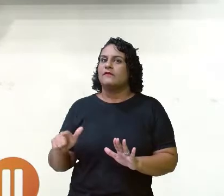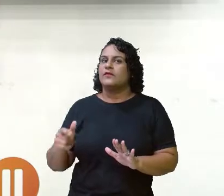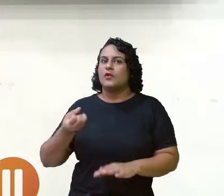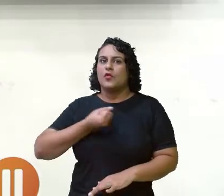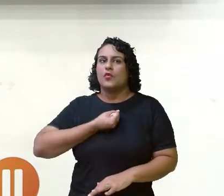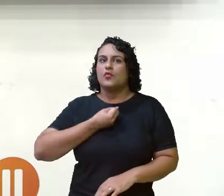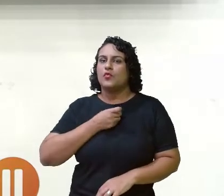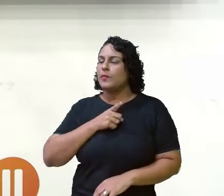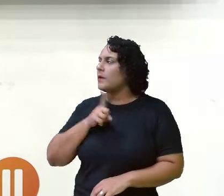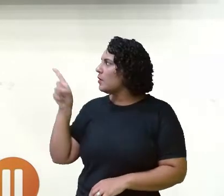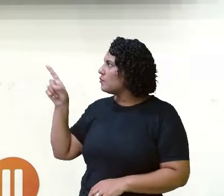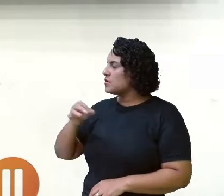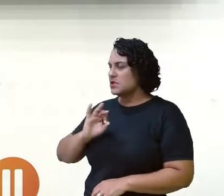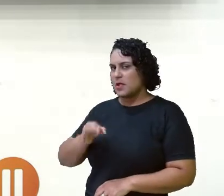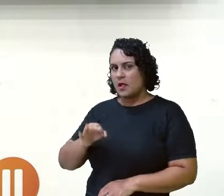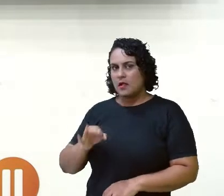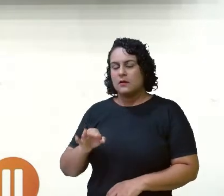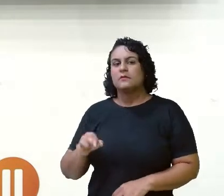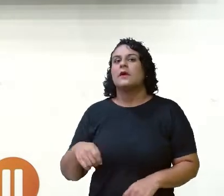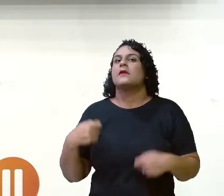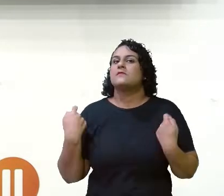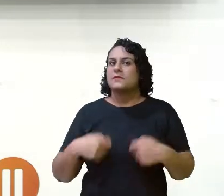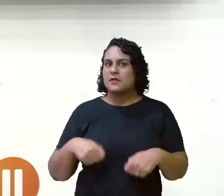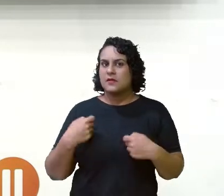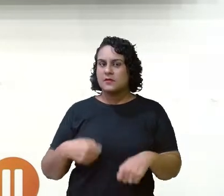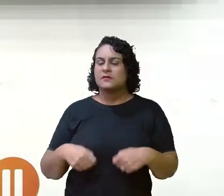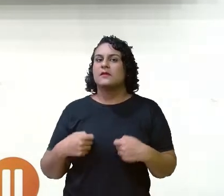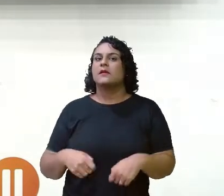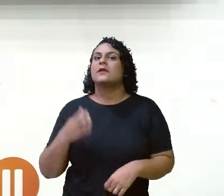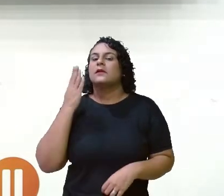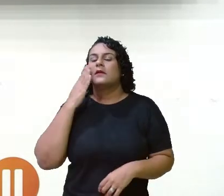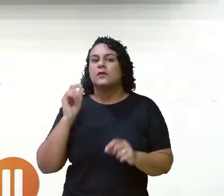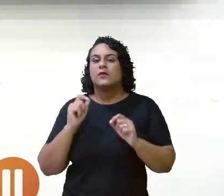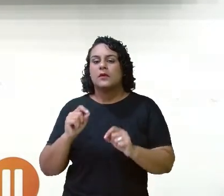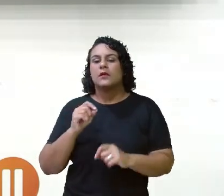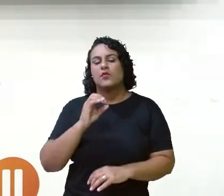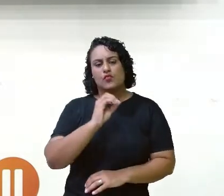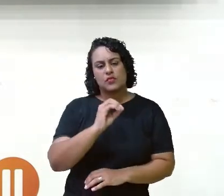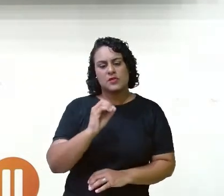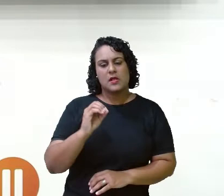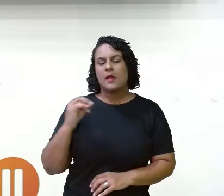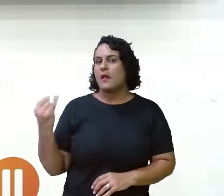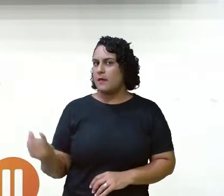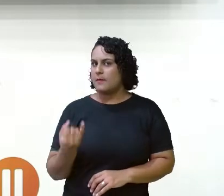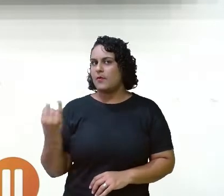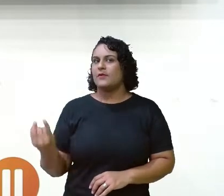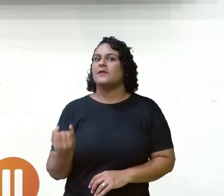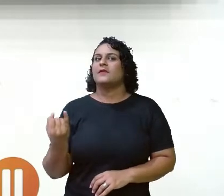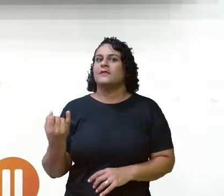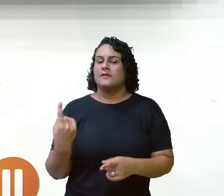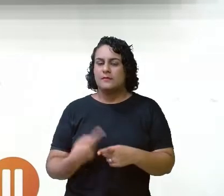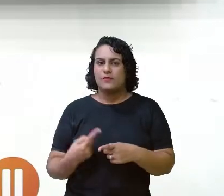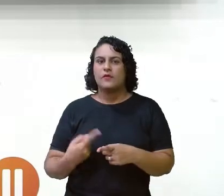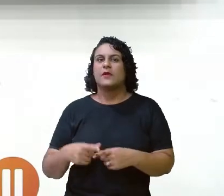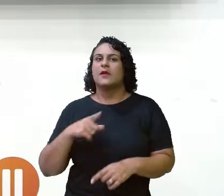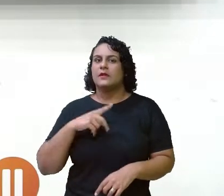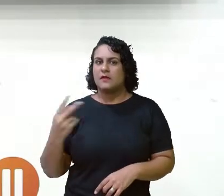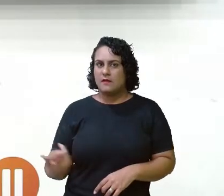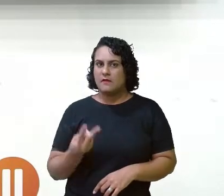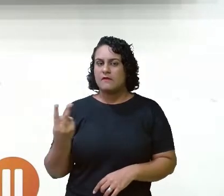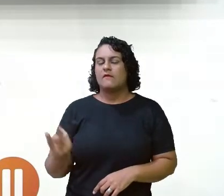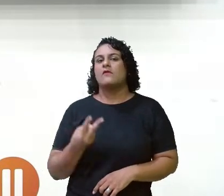está no nosso texto. A gente precisa levar em consideração os zeros, porque eles também têm o seu